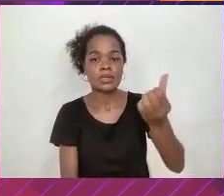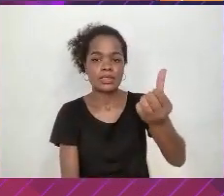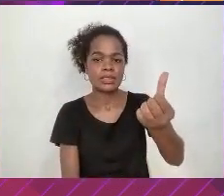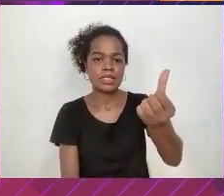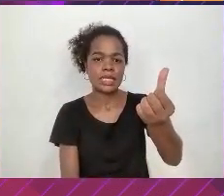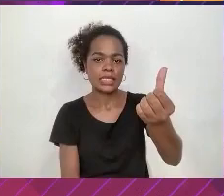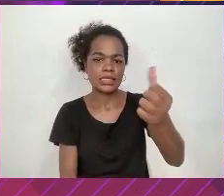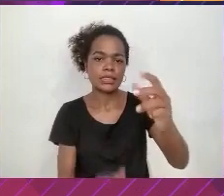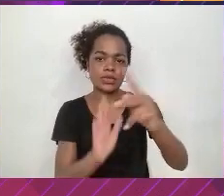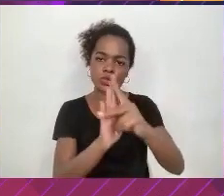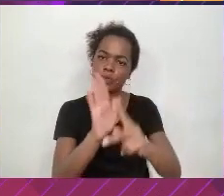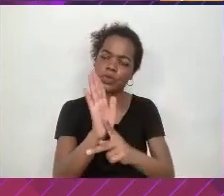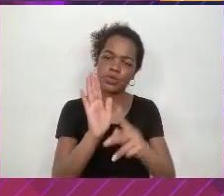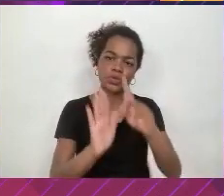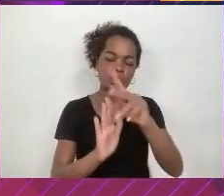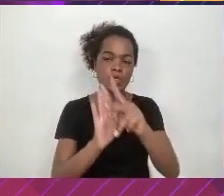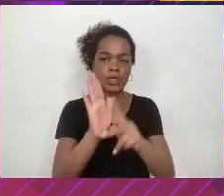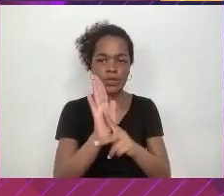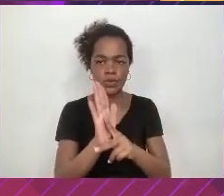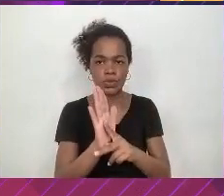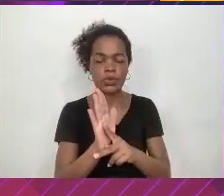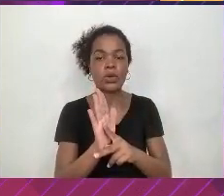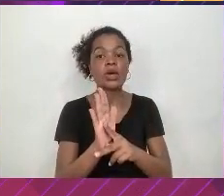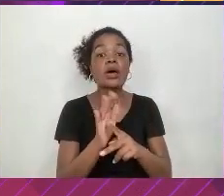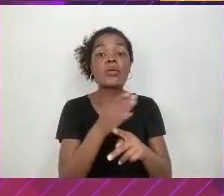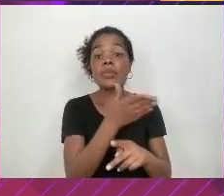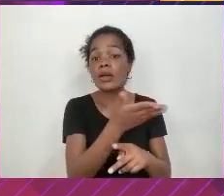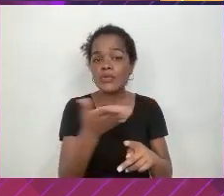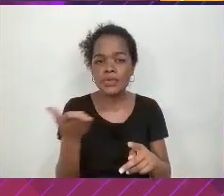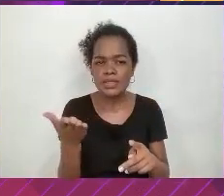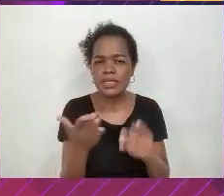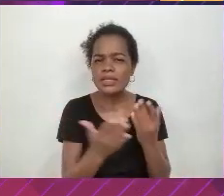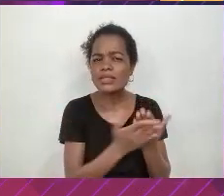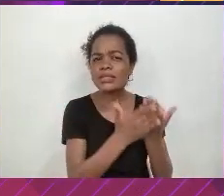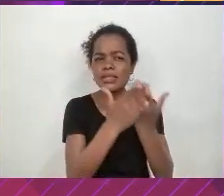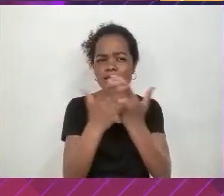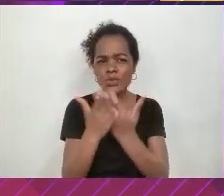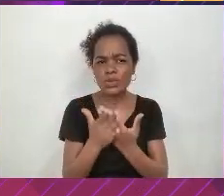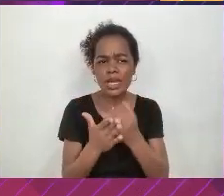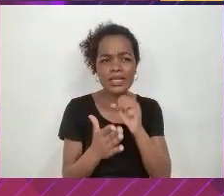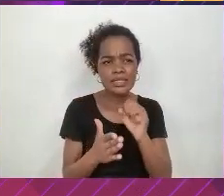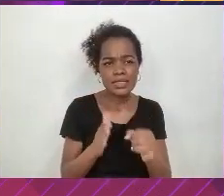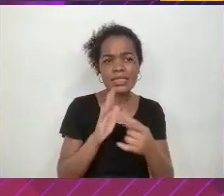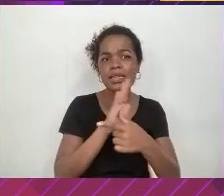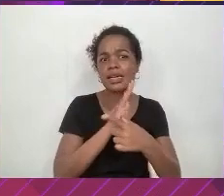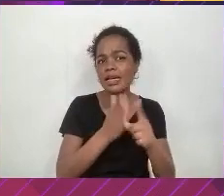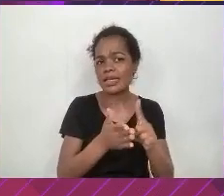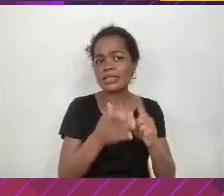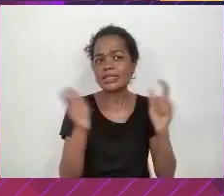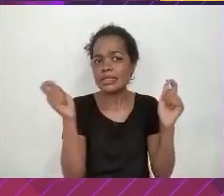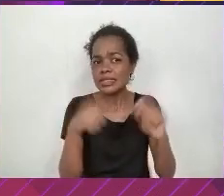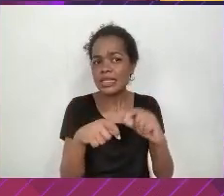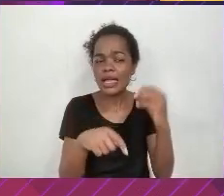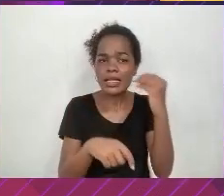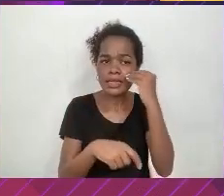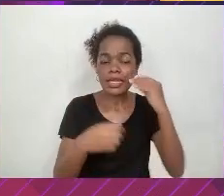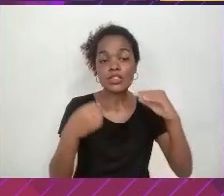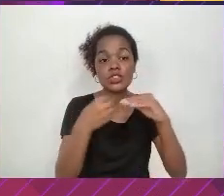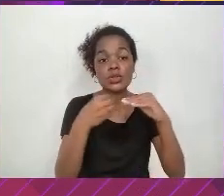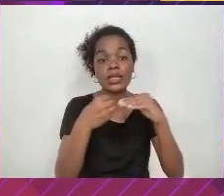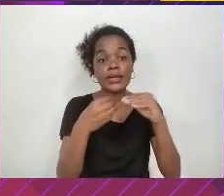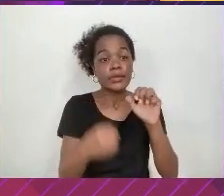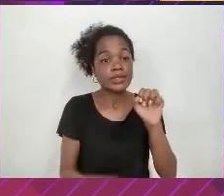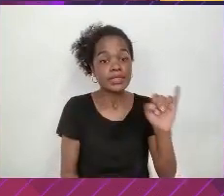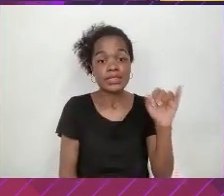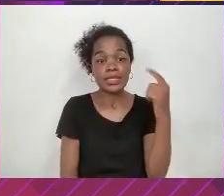projeto, para a gente analisar como seria se a gente tivesse esses testes de dados, né? Então, se a gente não tem, que